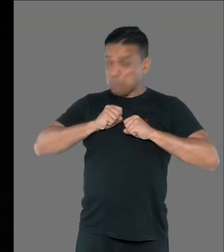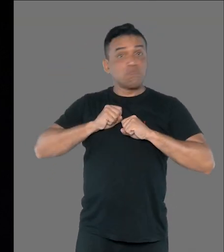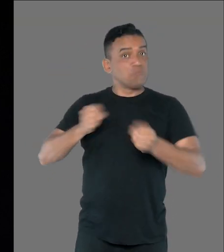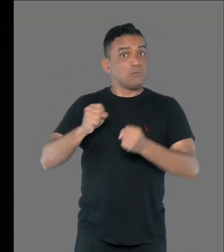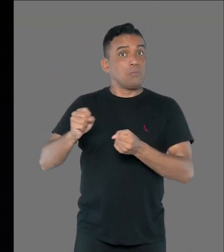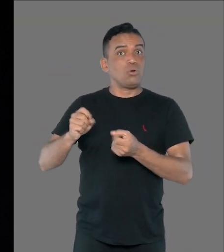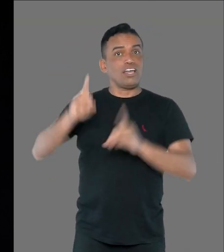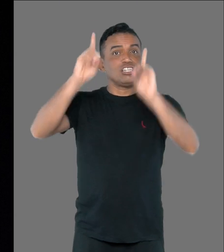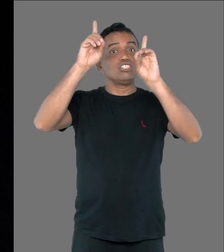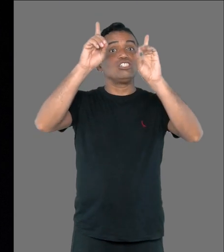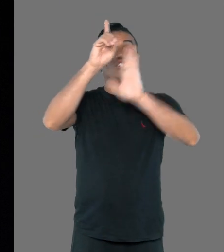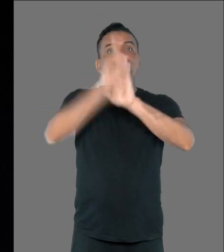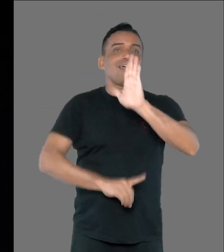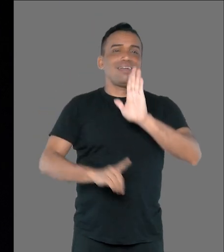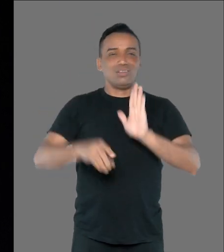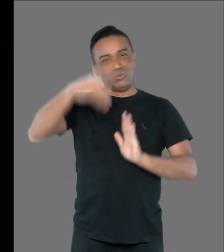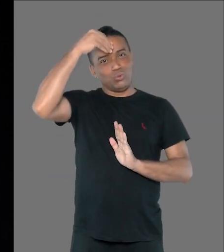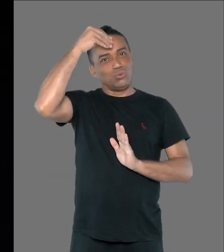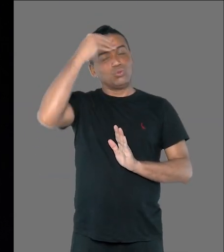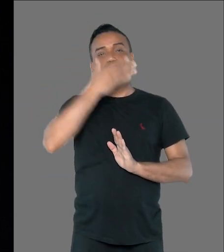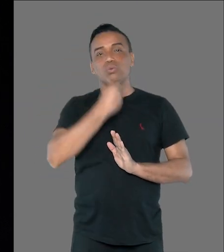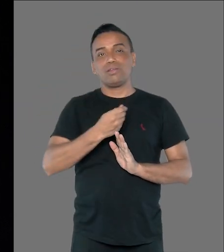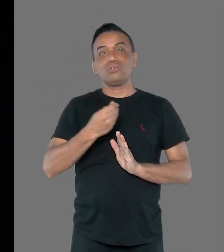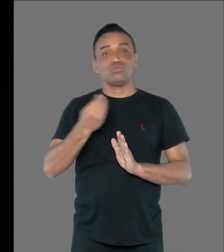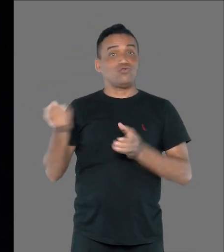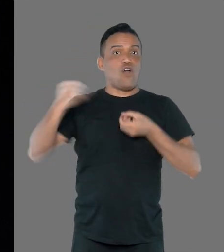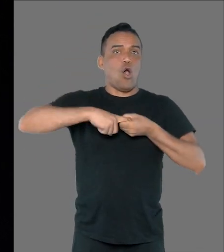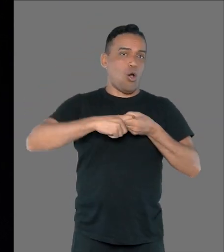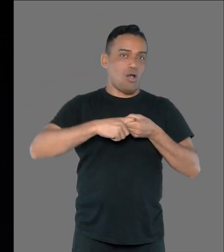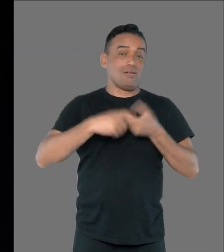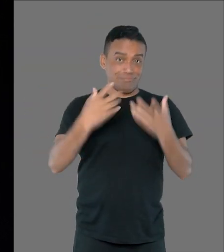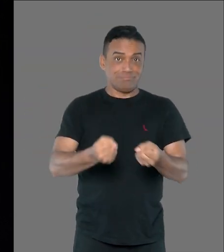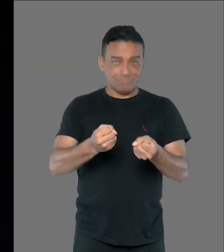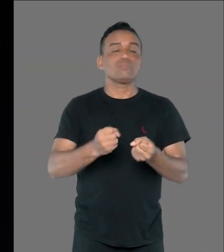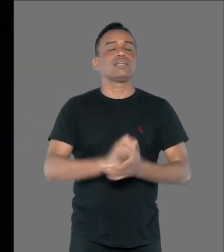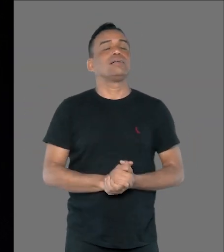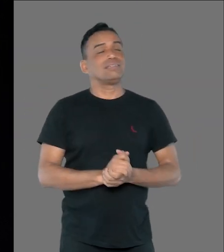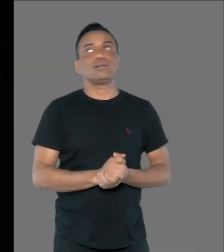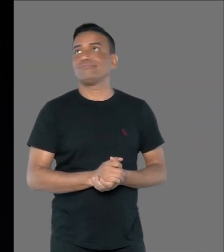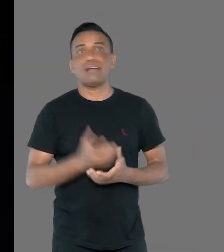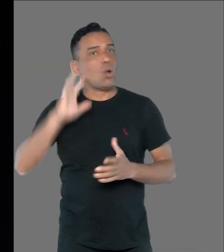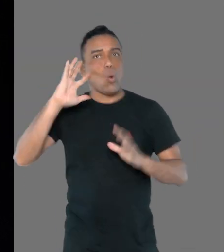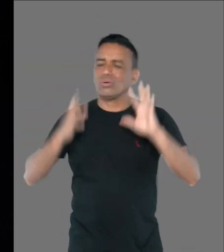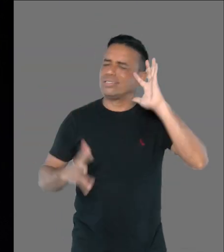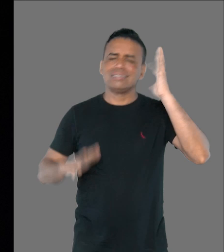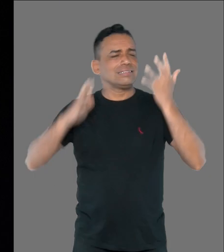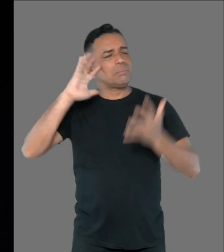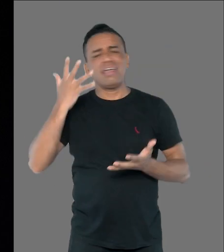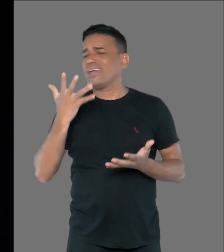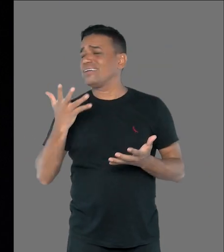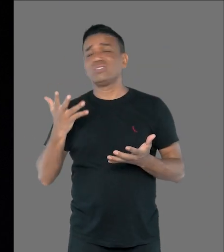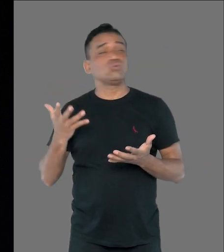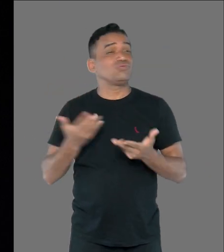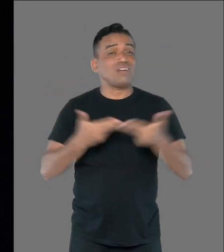recuperar o direito dos sobrinhos, né? Então, tem tudo isso também que está fervilhando ali, a dificuldade financeira. É um final de vida